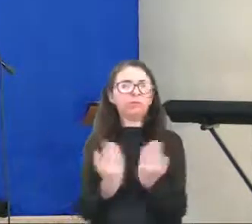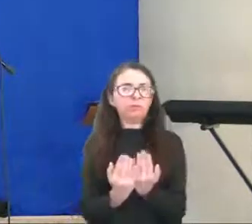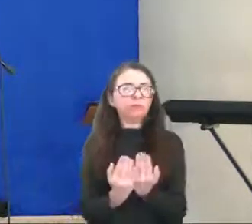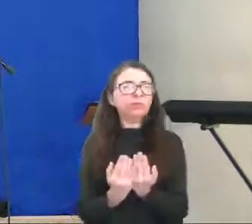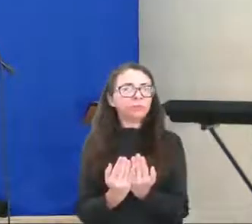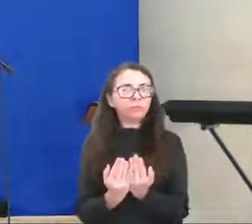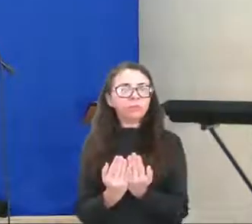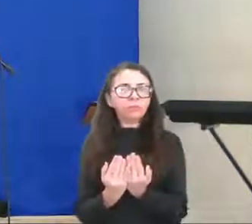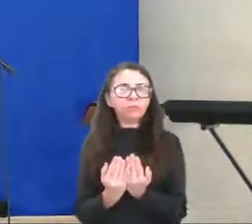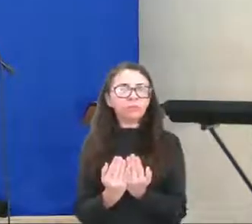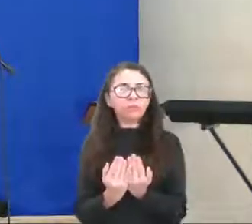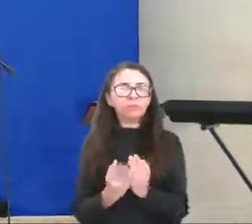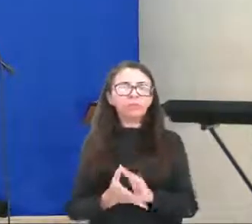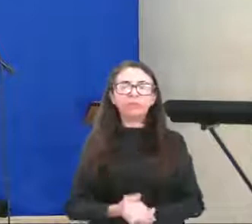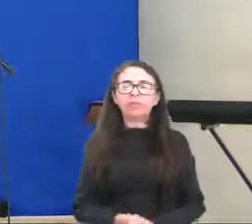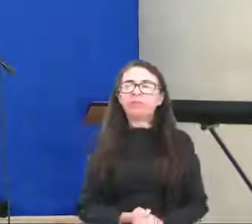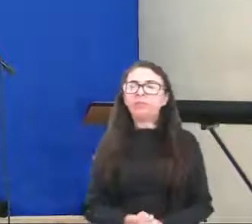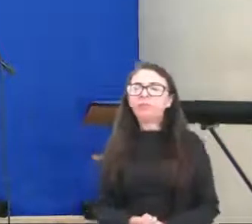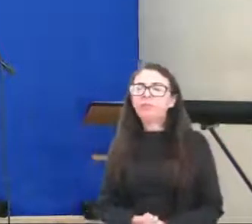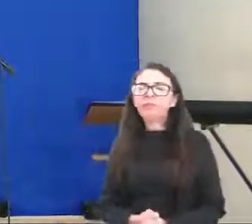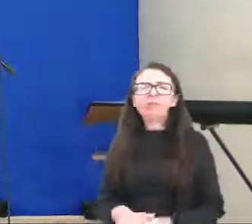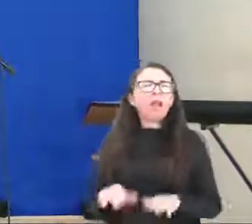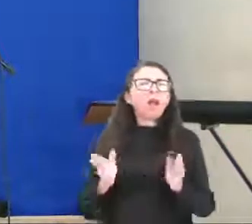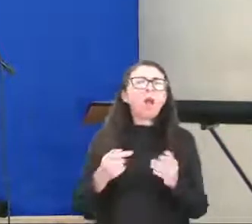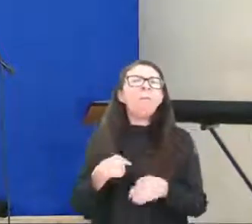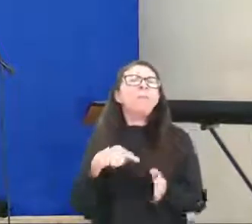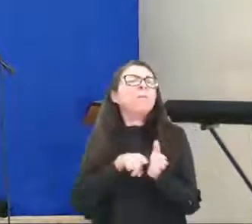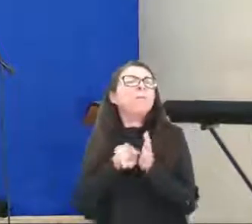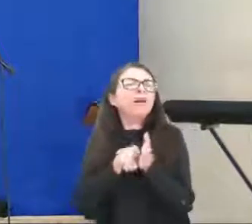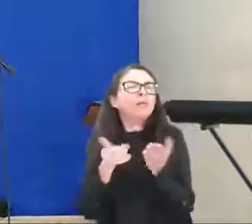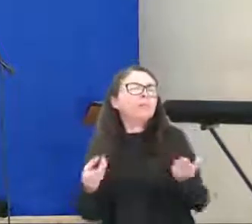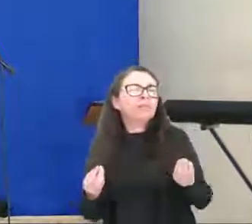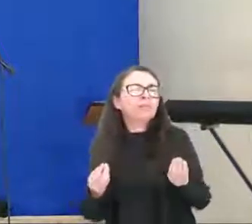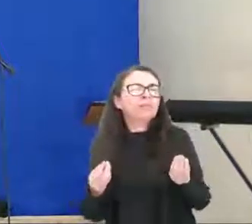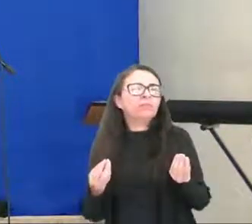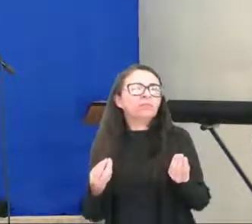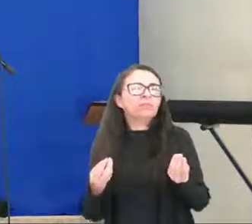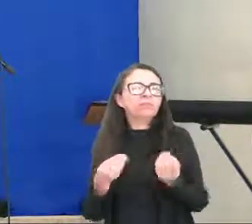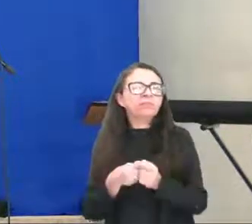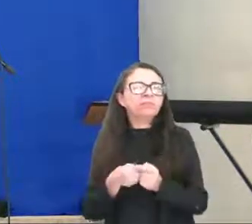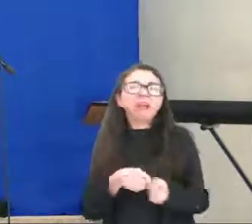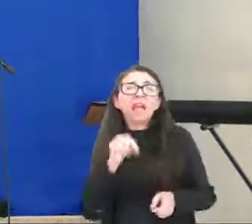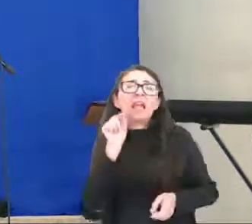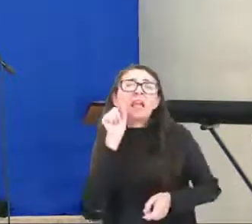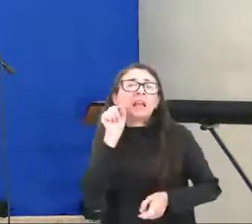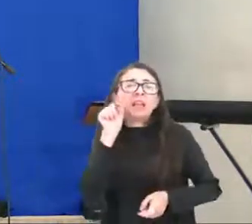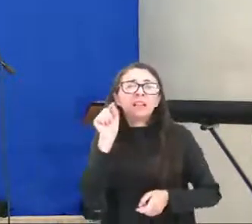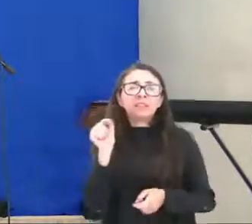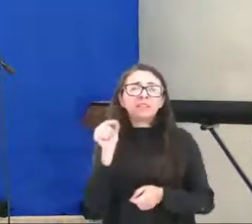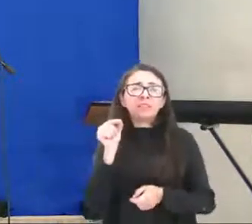tabernáculo? Quem capacitou? Quem deu sabedoria e entendimento? O Espírito de Deus.